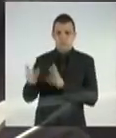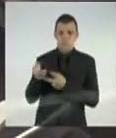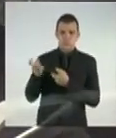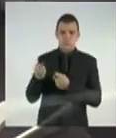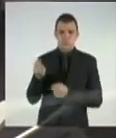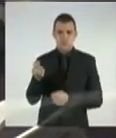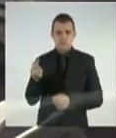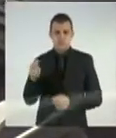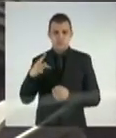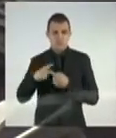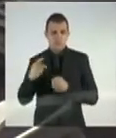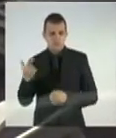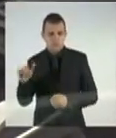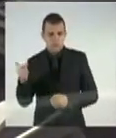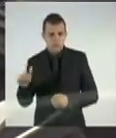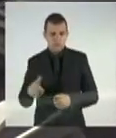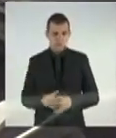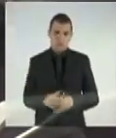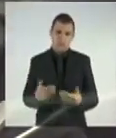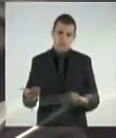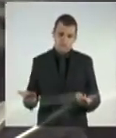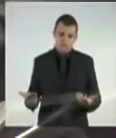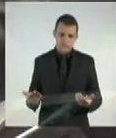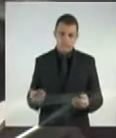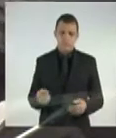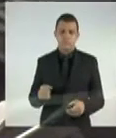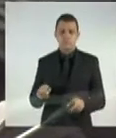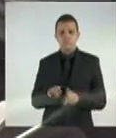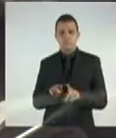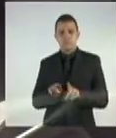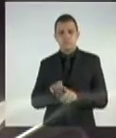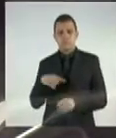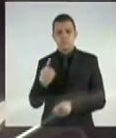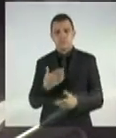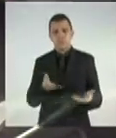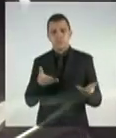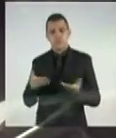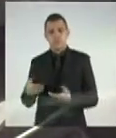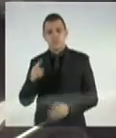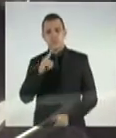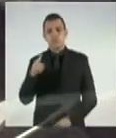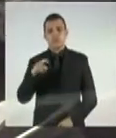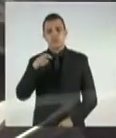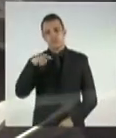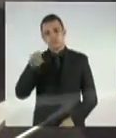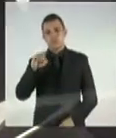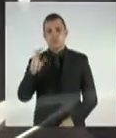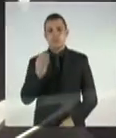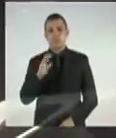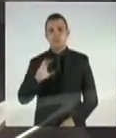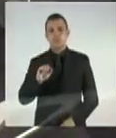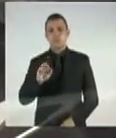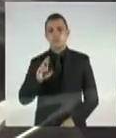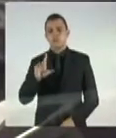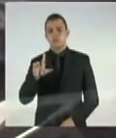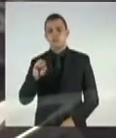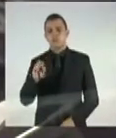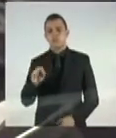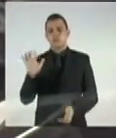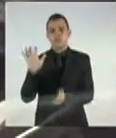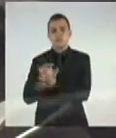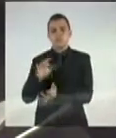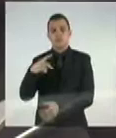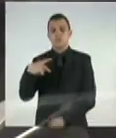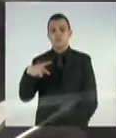Inclusive, convide o deputado Zé Carlos para estar aqui com a gente. Vamos convidar os companheiros do PMDB, que também fizeram